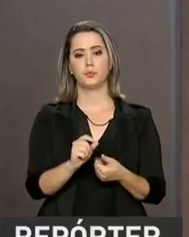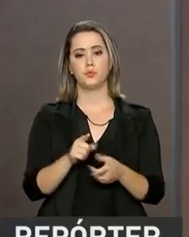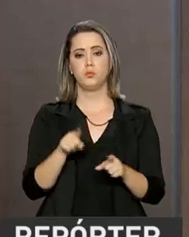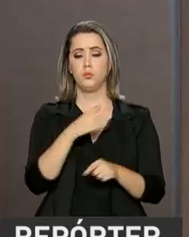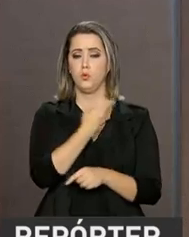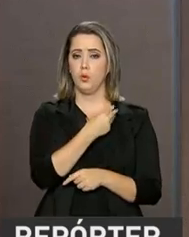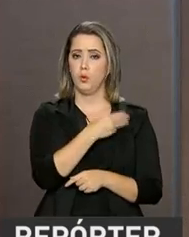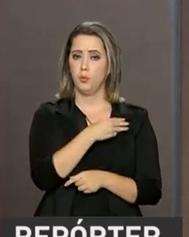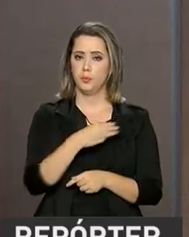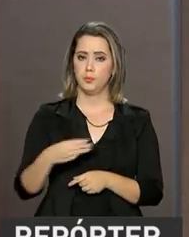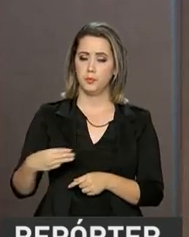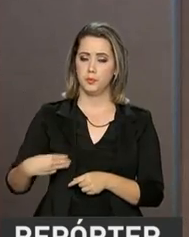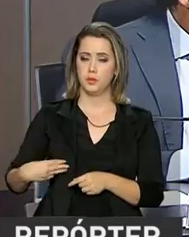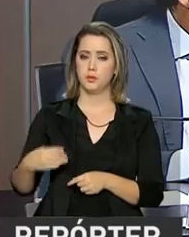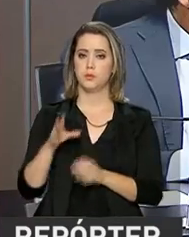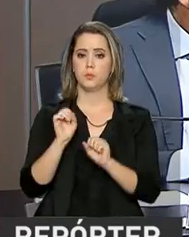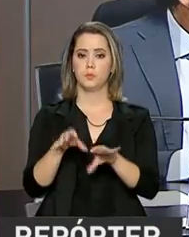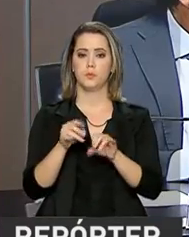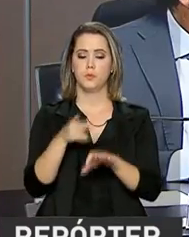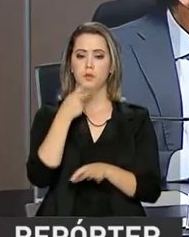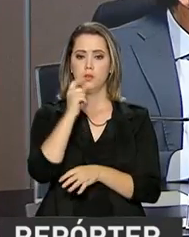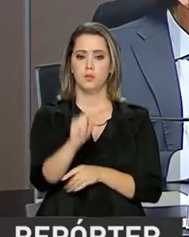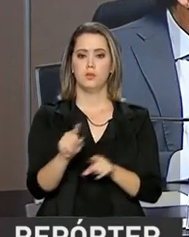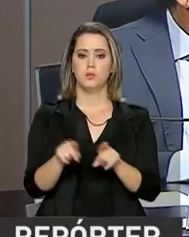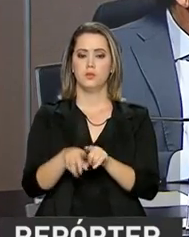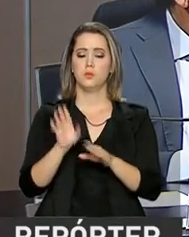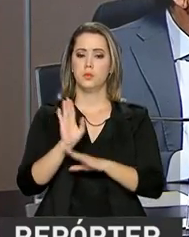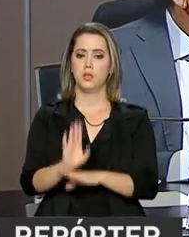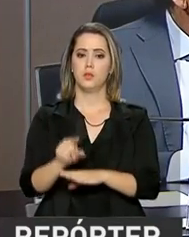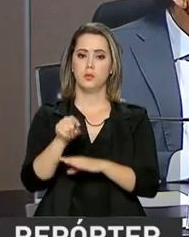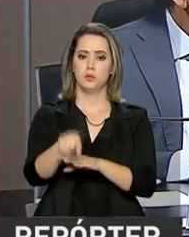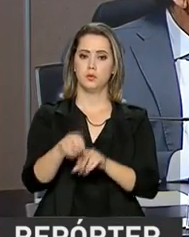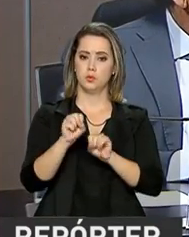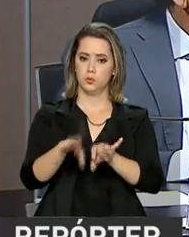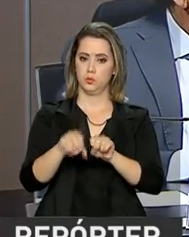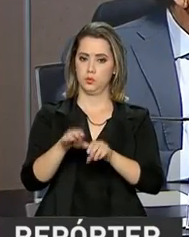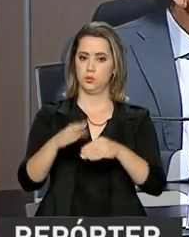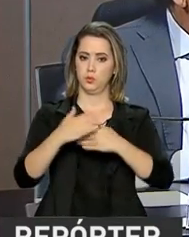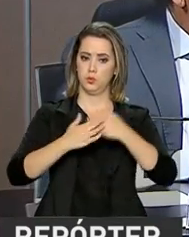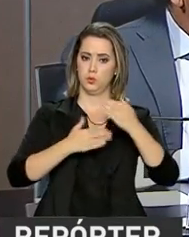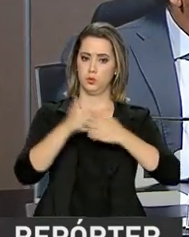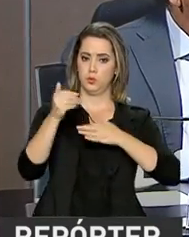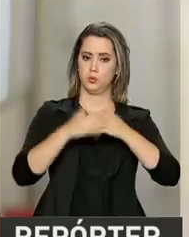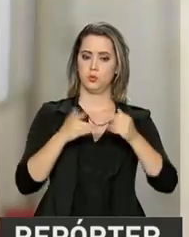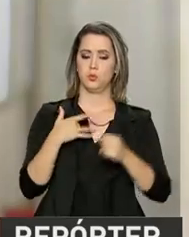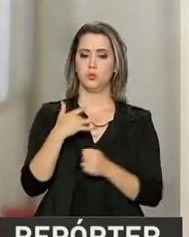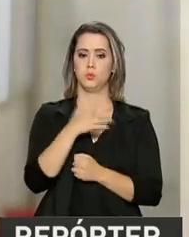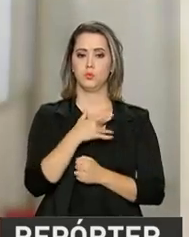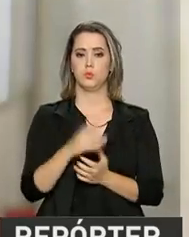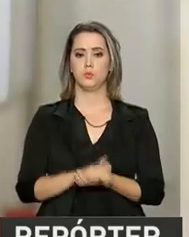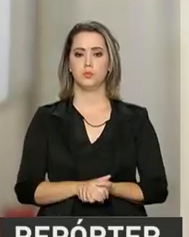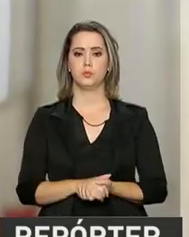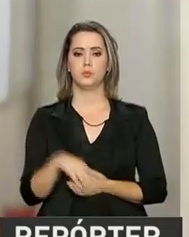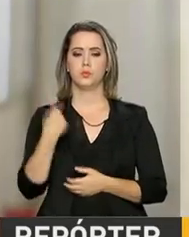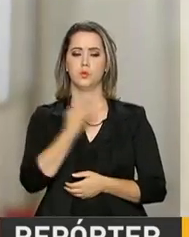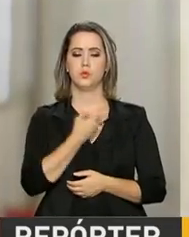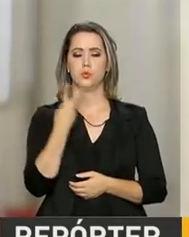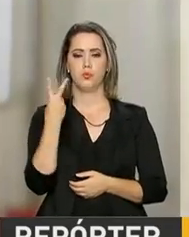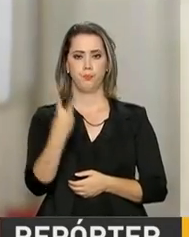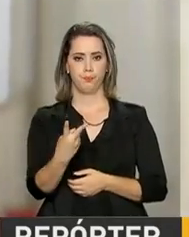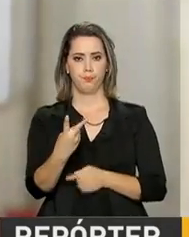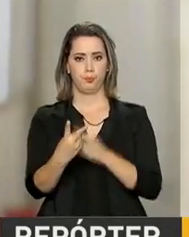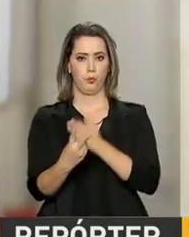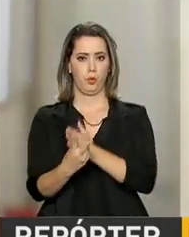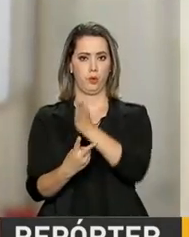o ministro da educação Mendonça Filho mutirão também contribui para a formação dos Profissionais de Saúde a gente tem duplo objetivo o